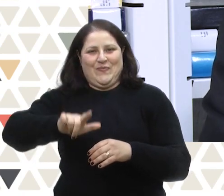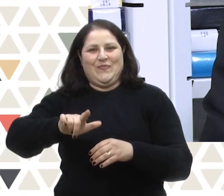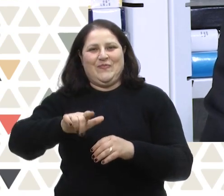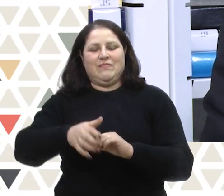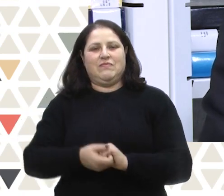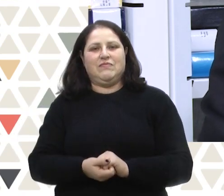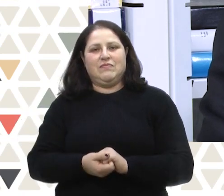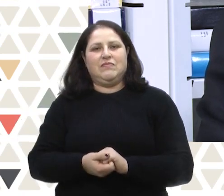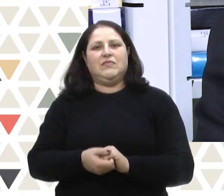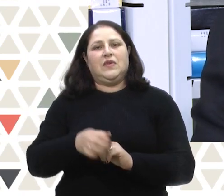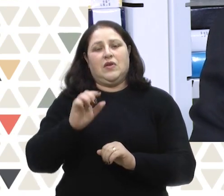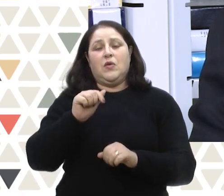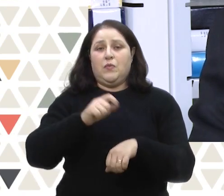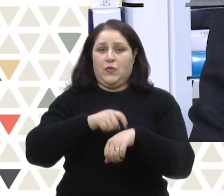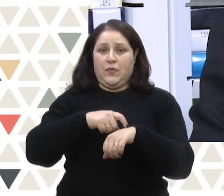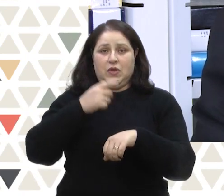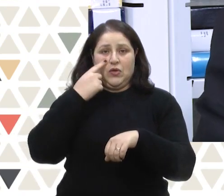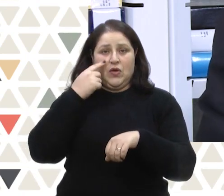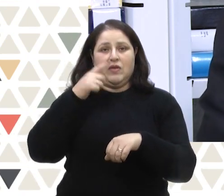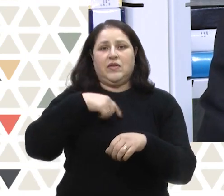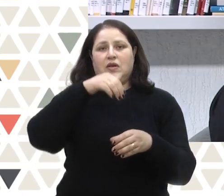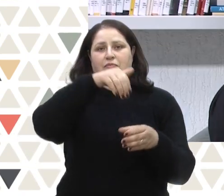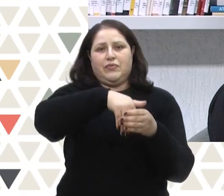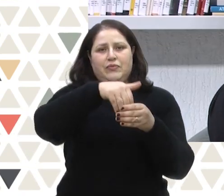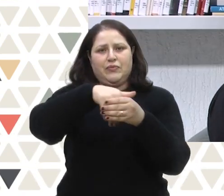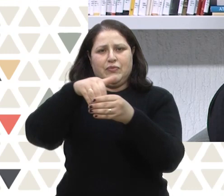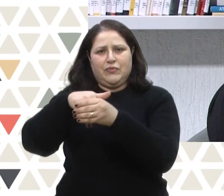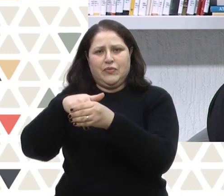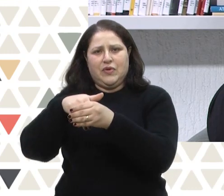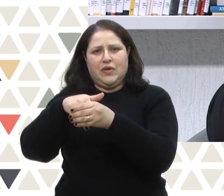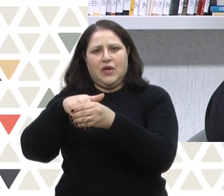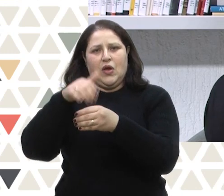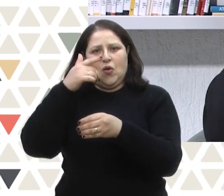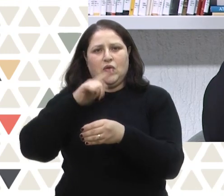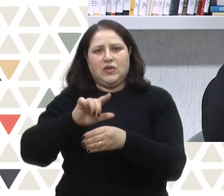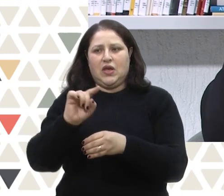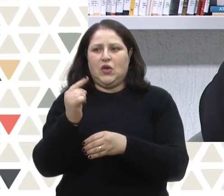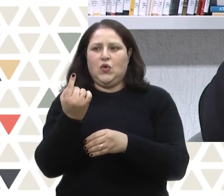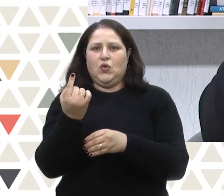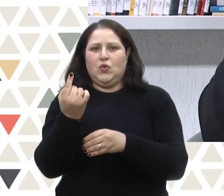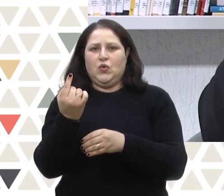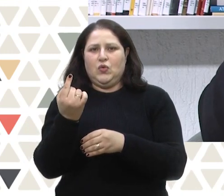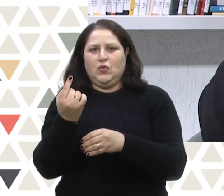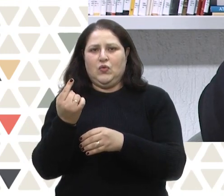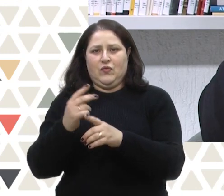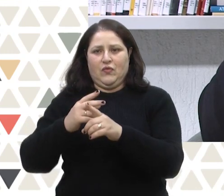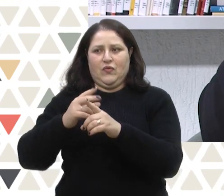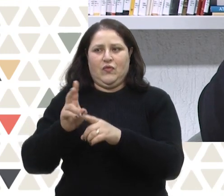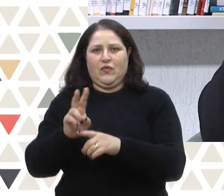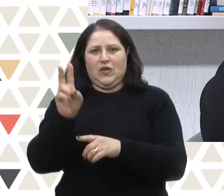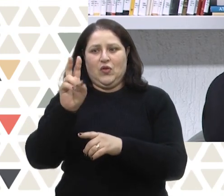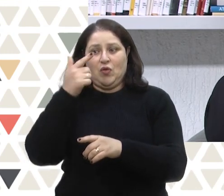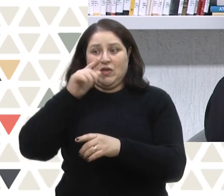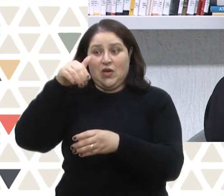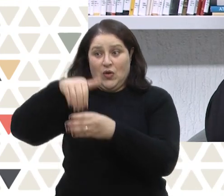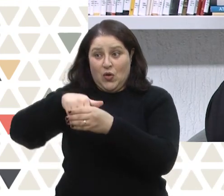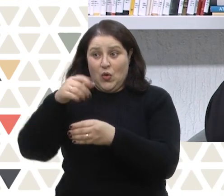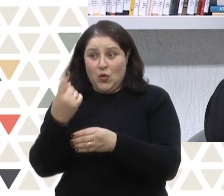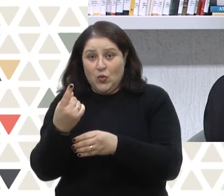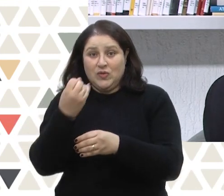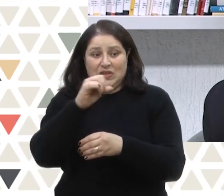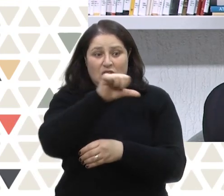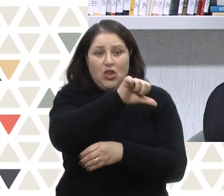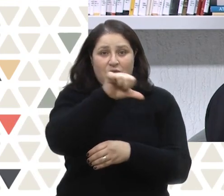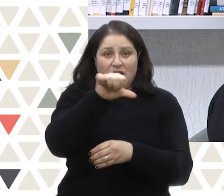for validado e todos os outros 99% forem anulados, o candidato será eleito. Há uma